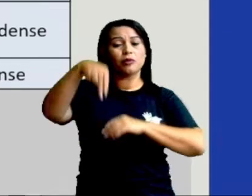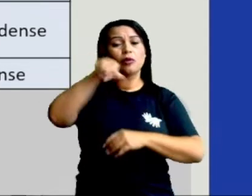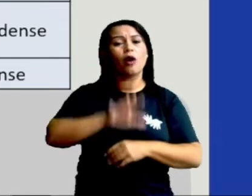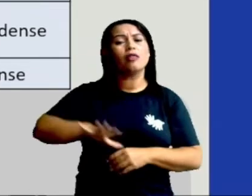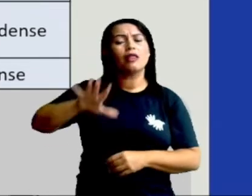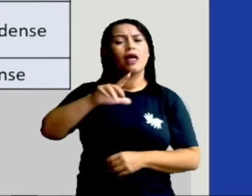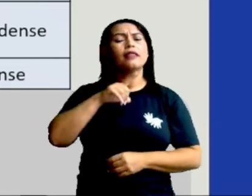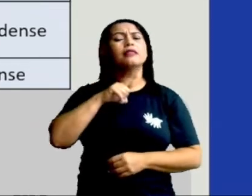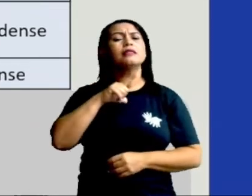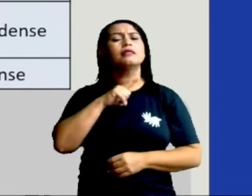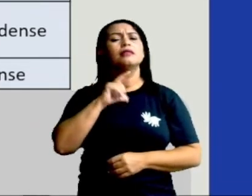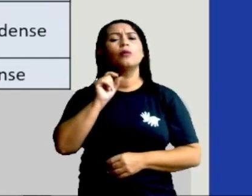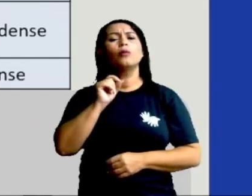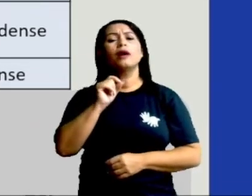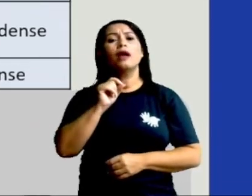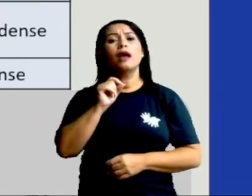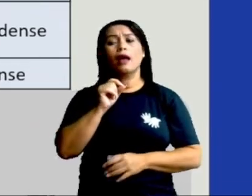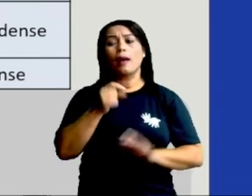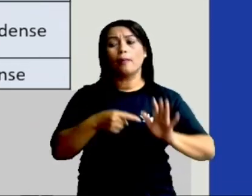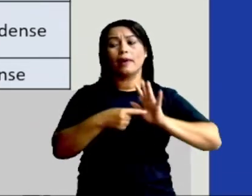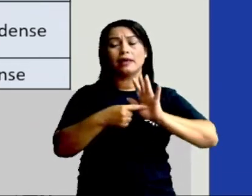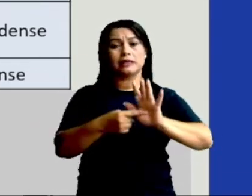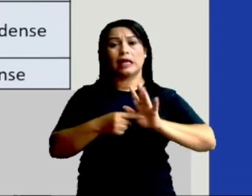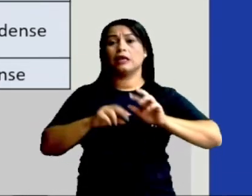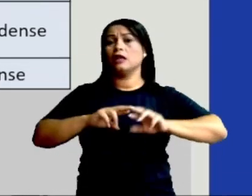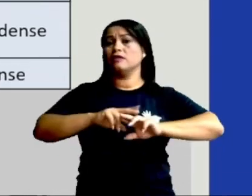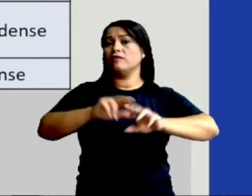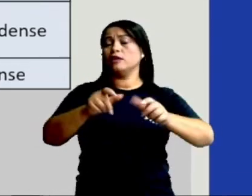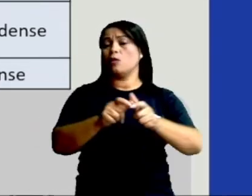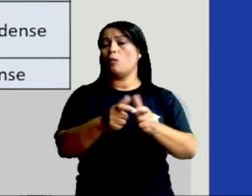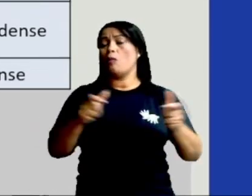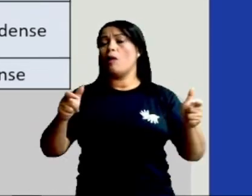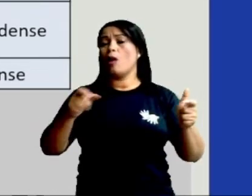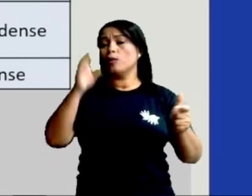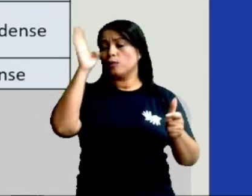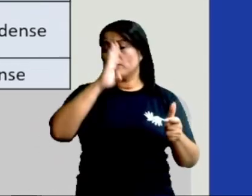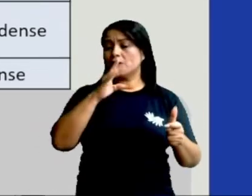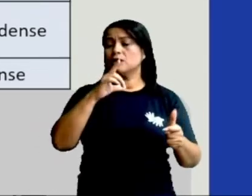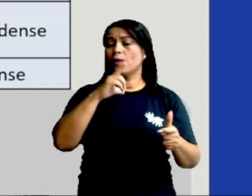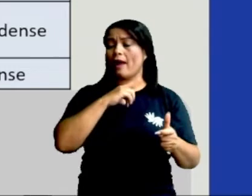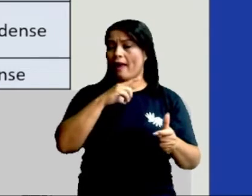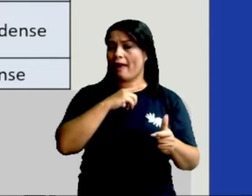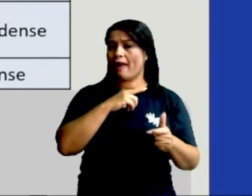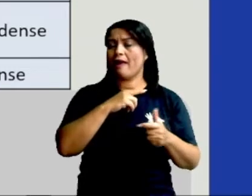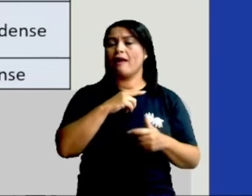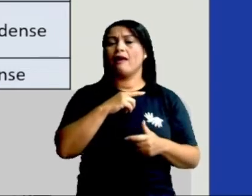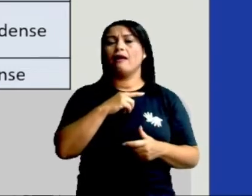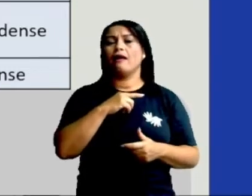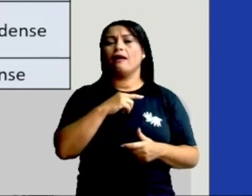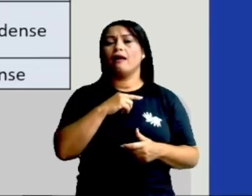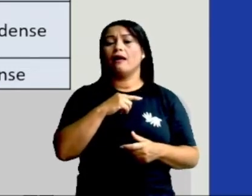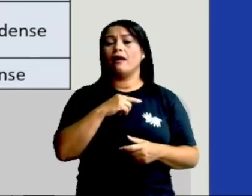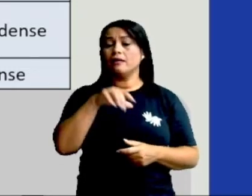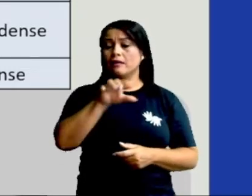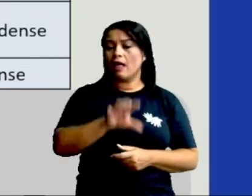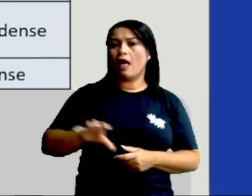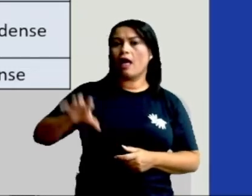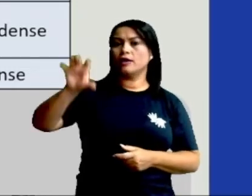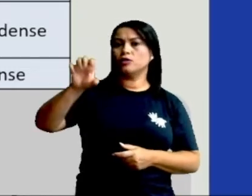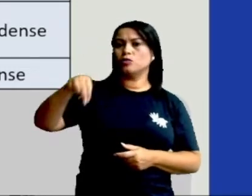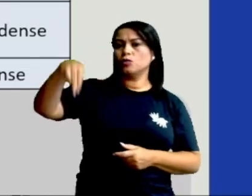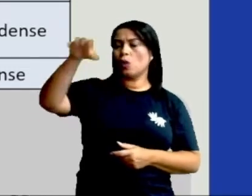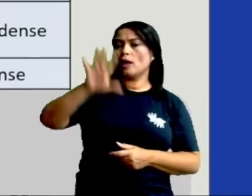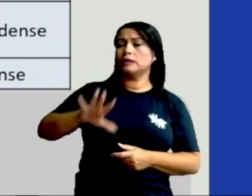compreende aqui apresenta maior quantidade de estados do Brasil ou seja é a região do Brasil com maior